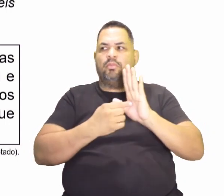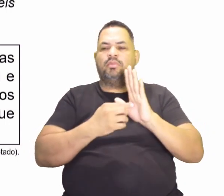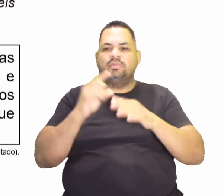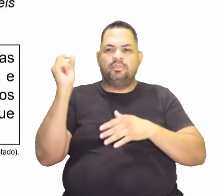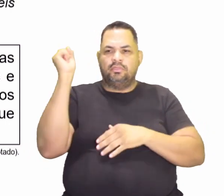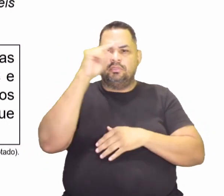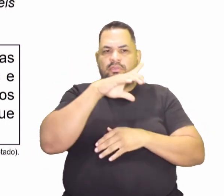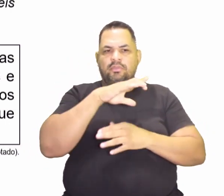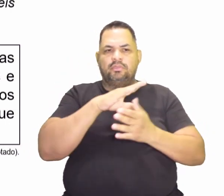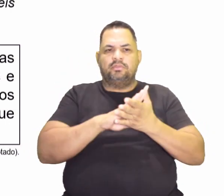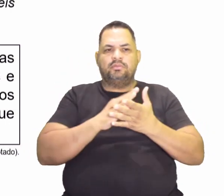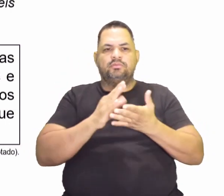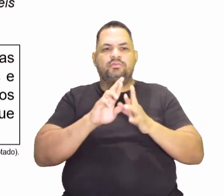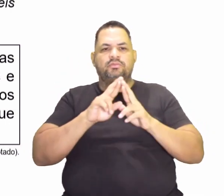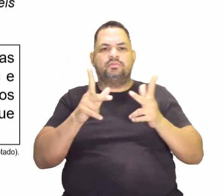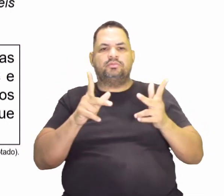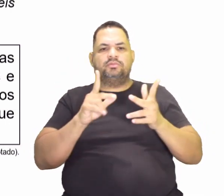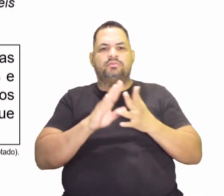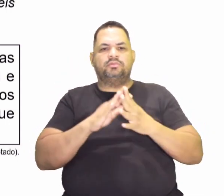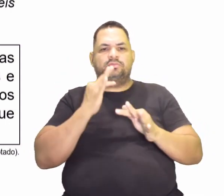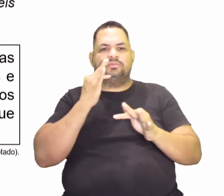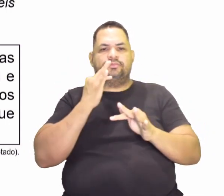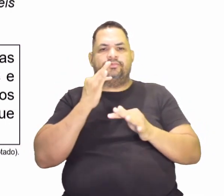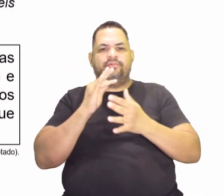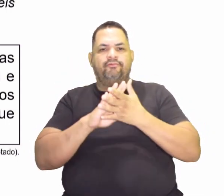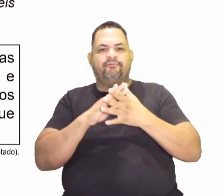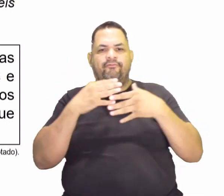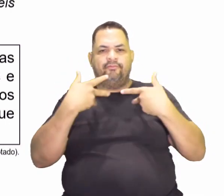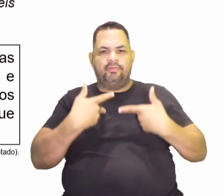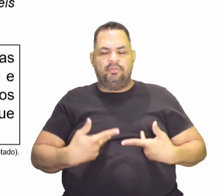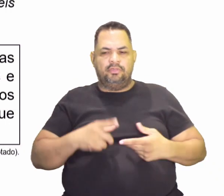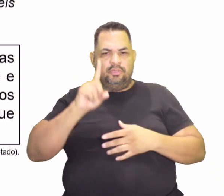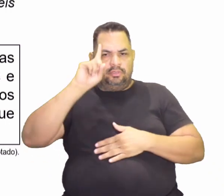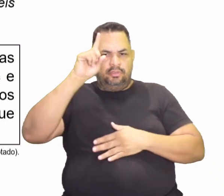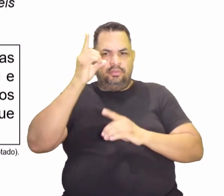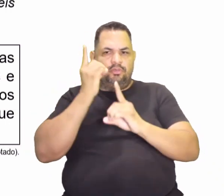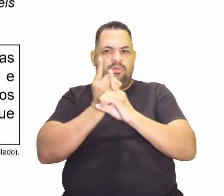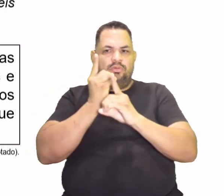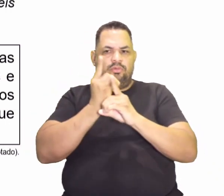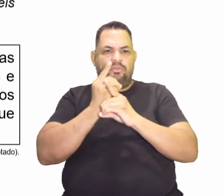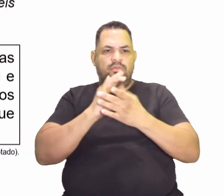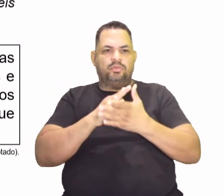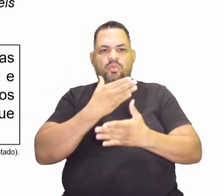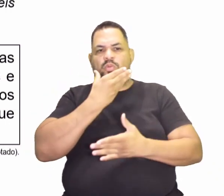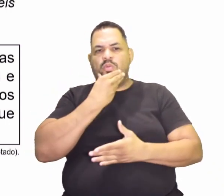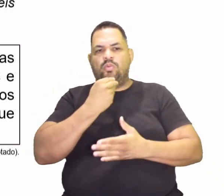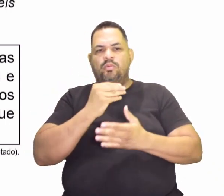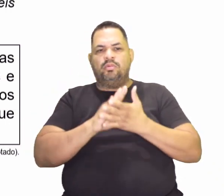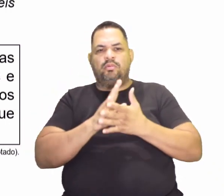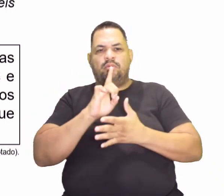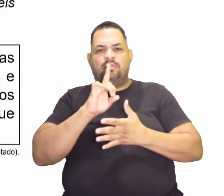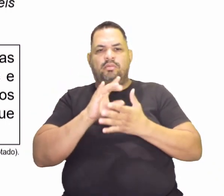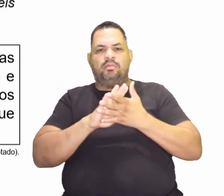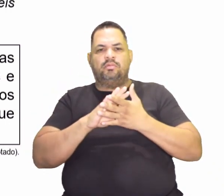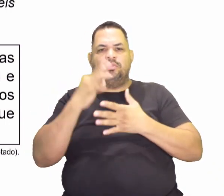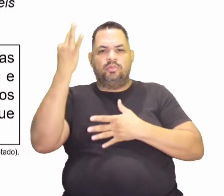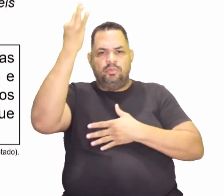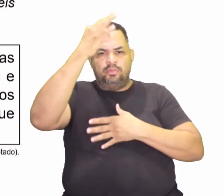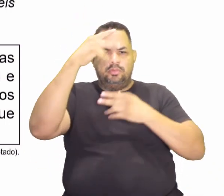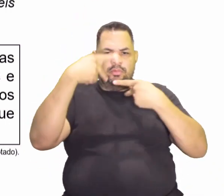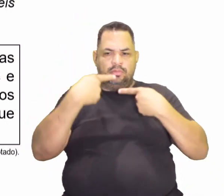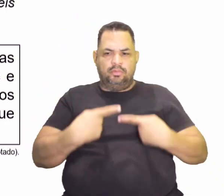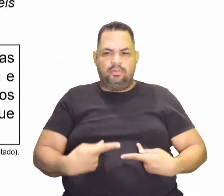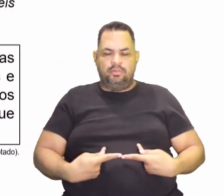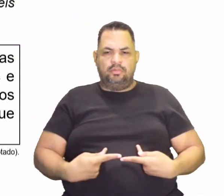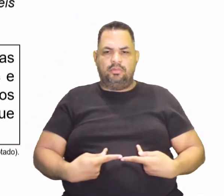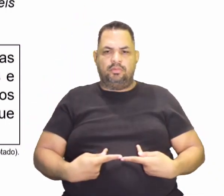diferenças, físicas ou intelectuais, tá? Normalmente ela é encontrada nos homens. Bacon vai dizer, o espírito